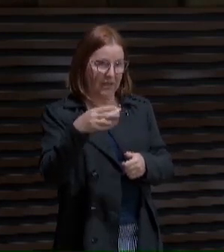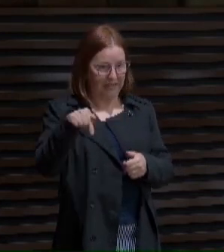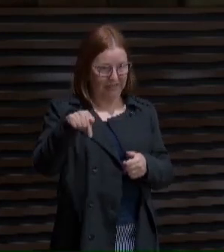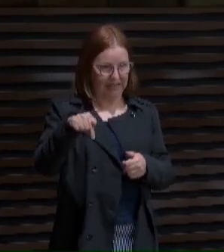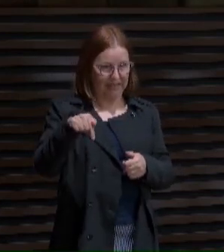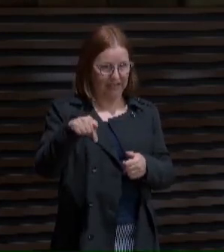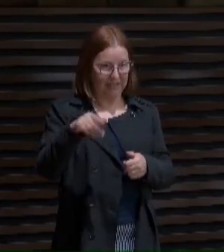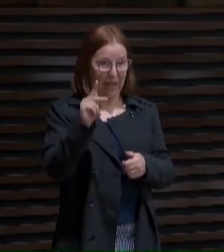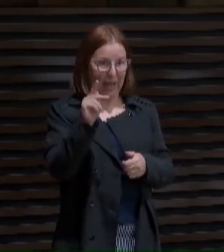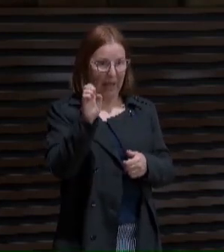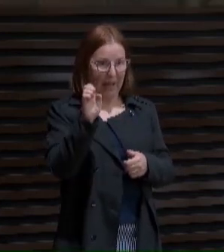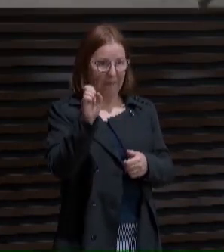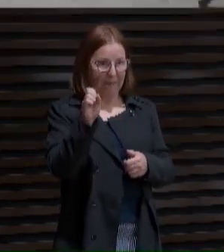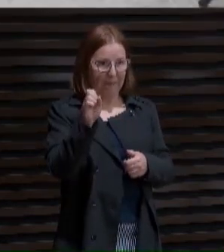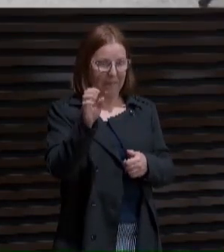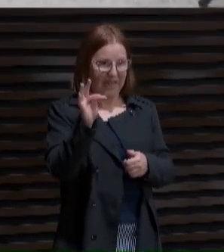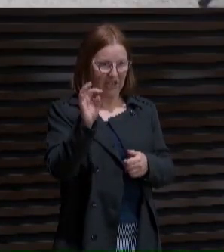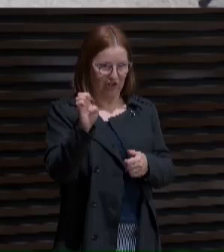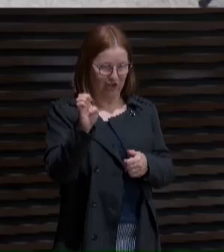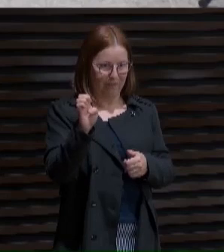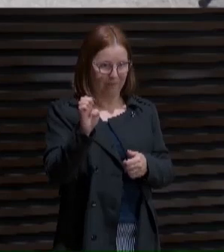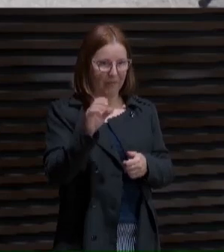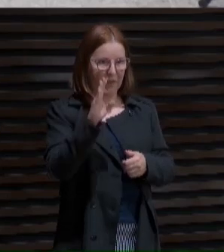ouvimos falar a respeito. E também